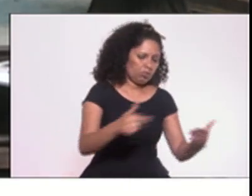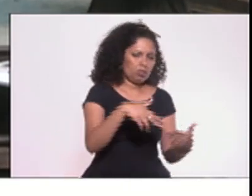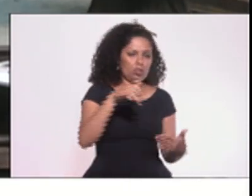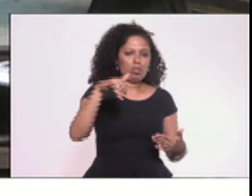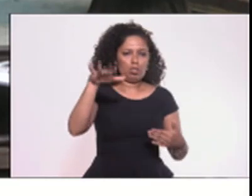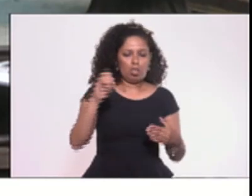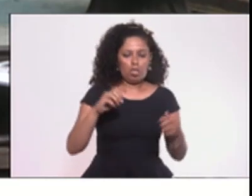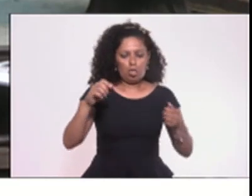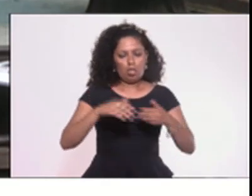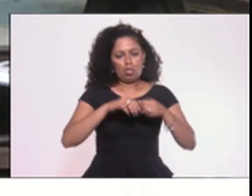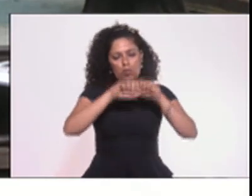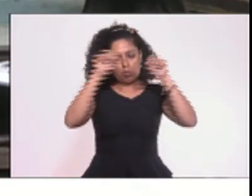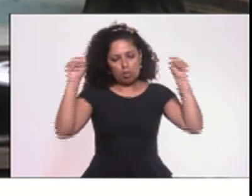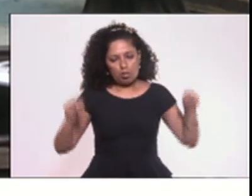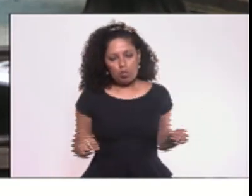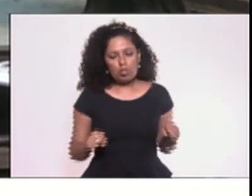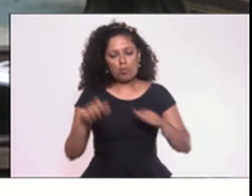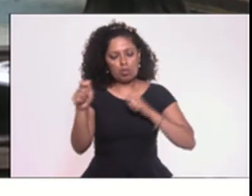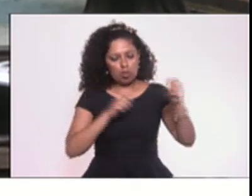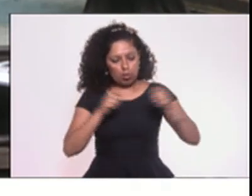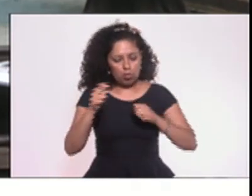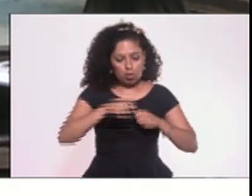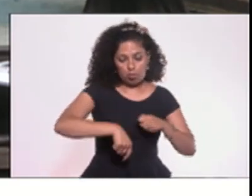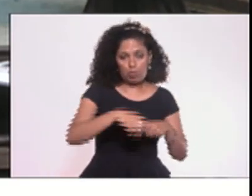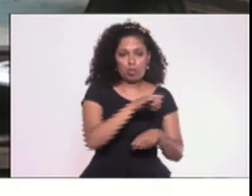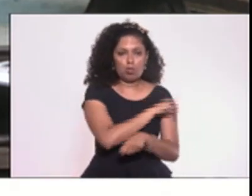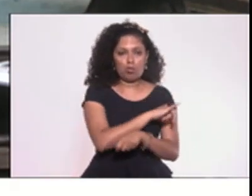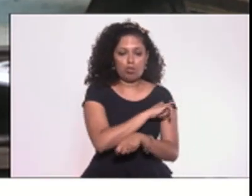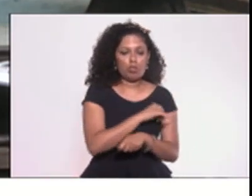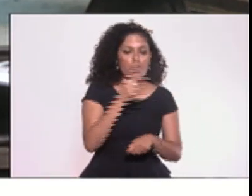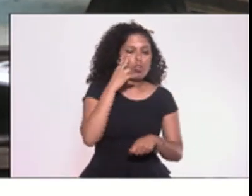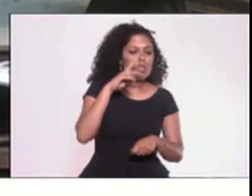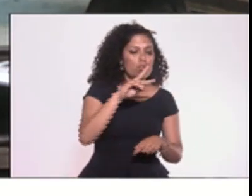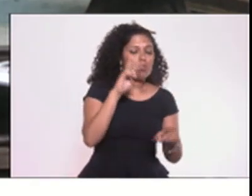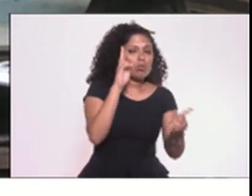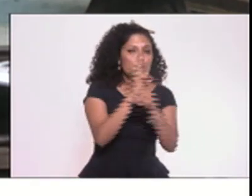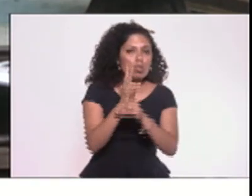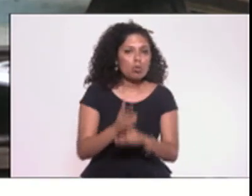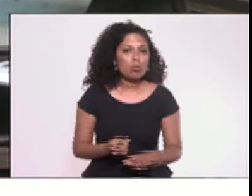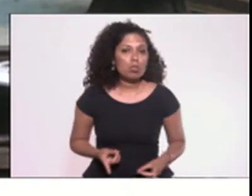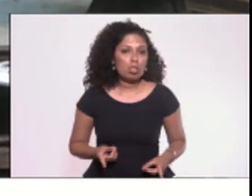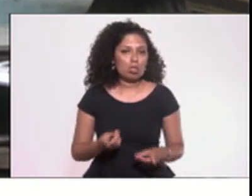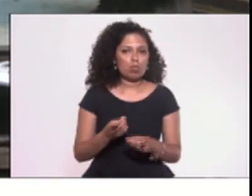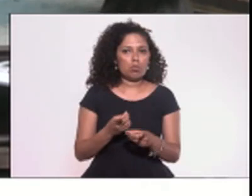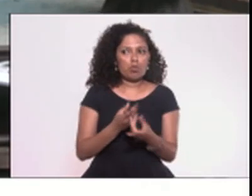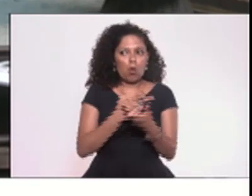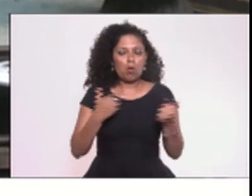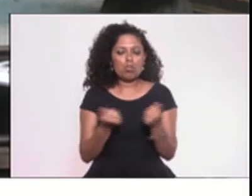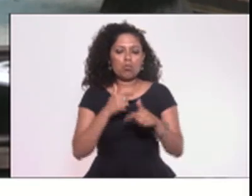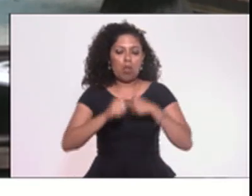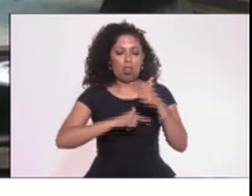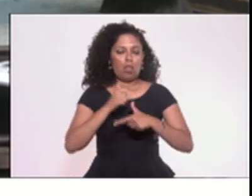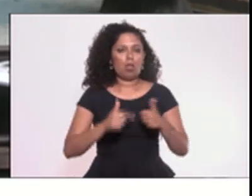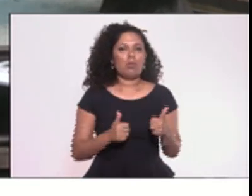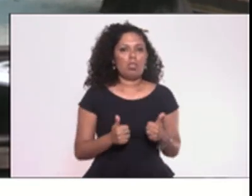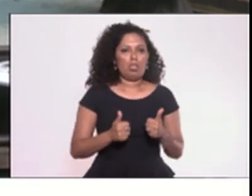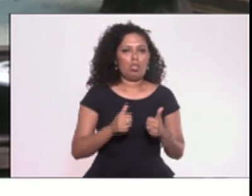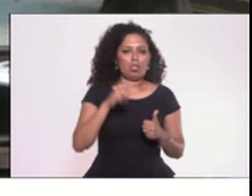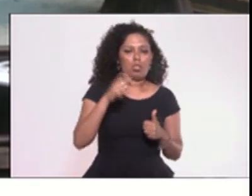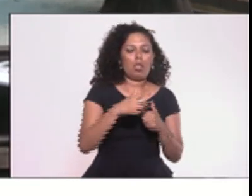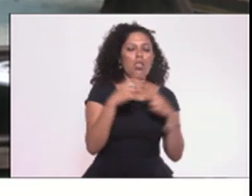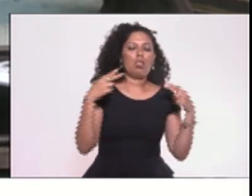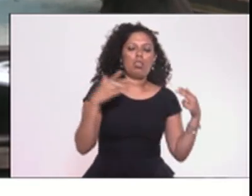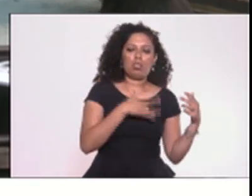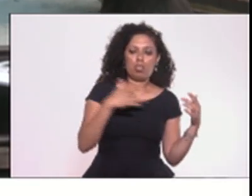ecossistema de bioeconomia aqui no Rio de Janeiro e identificamos algumas potencialidades para trabalhar isso, que são área da